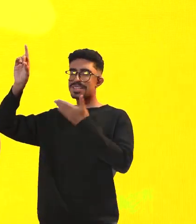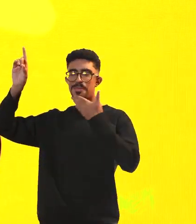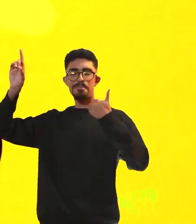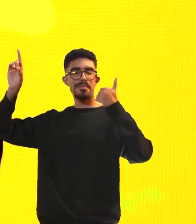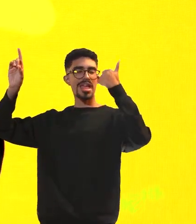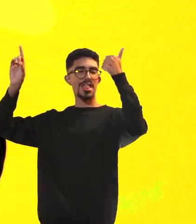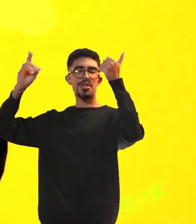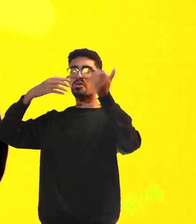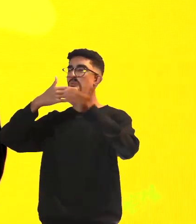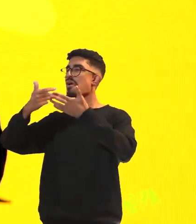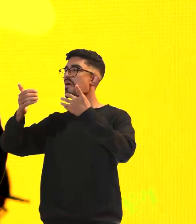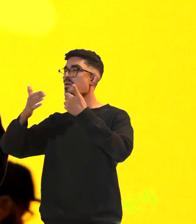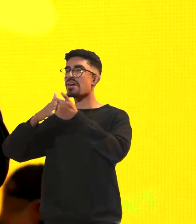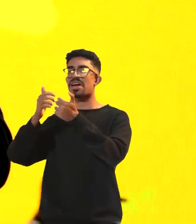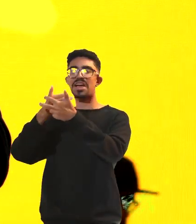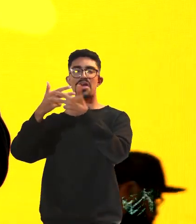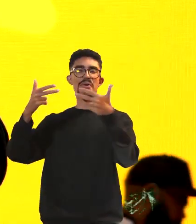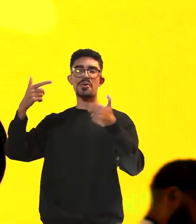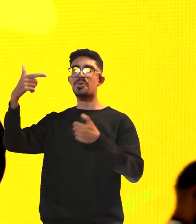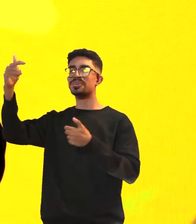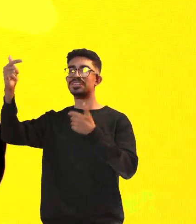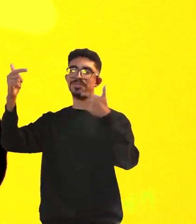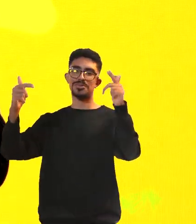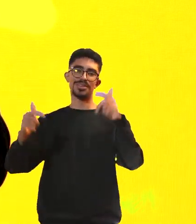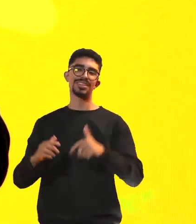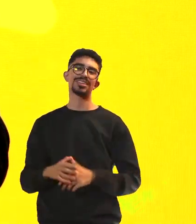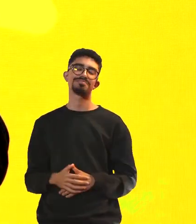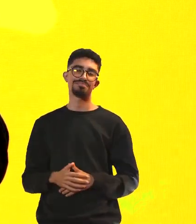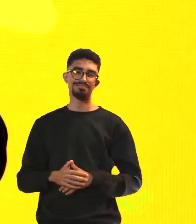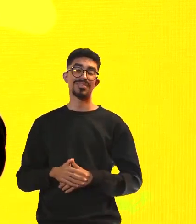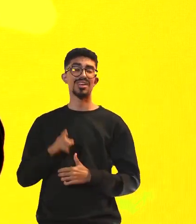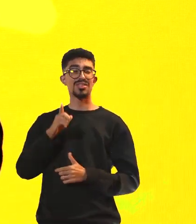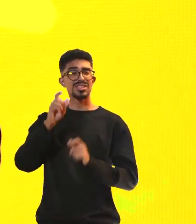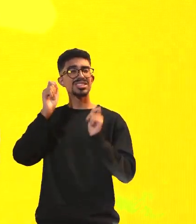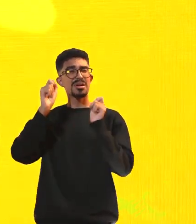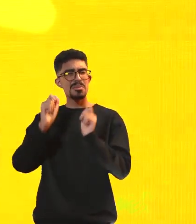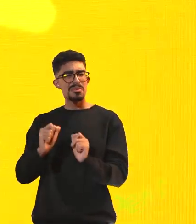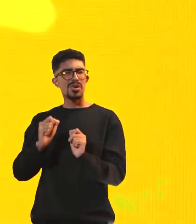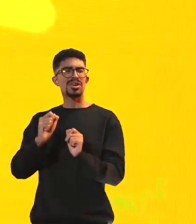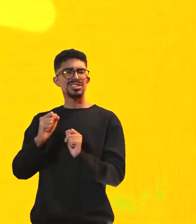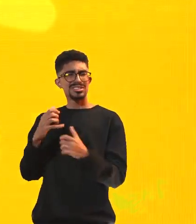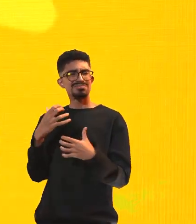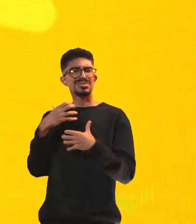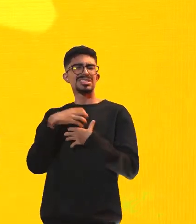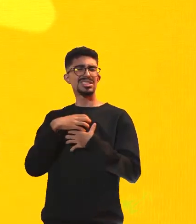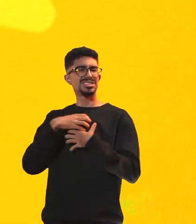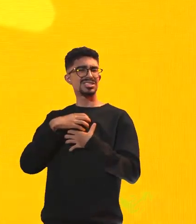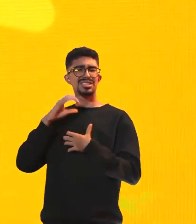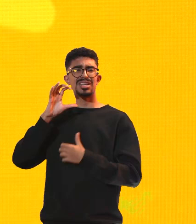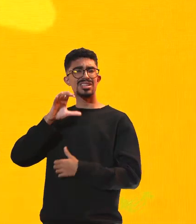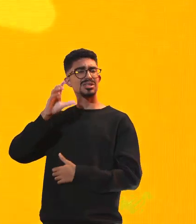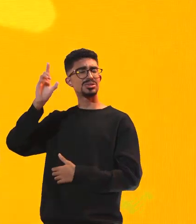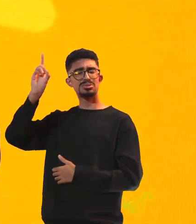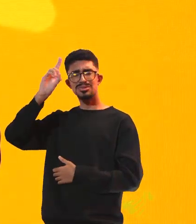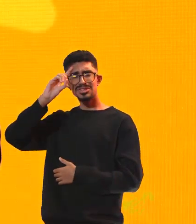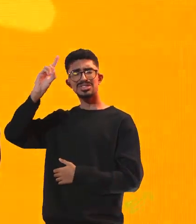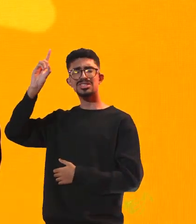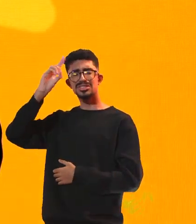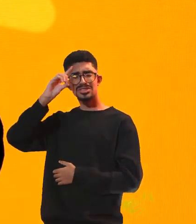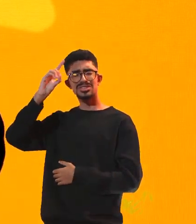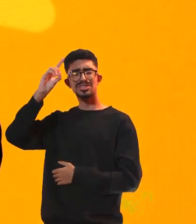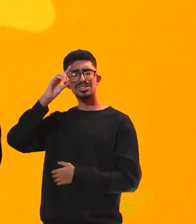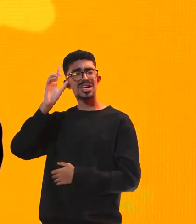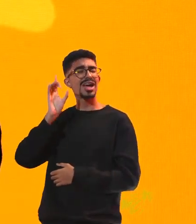lugar. Você pode sentir, e você pode sentir isso diariamente. Vá para esse